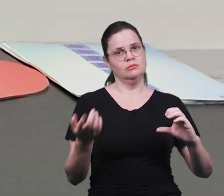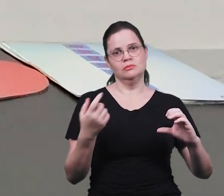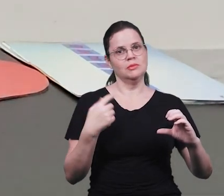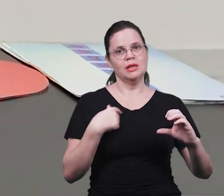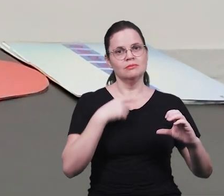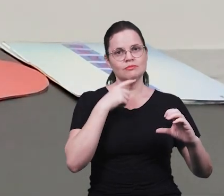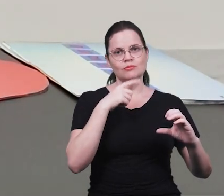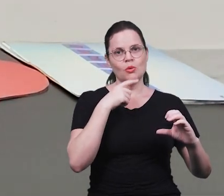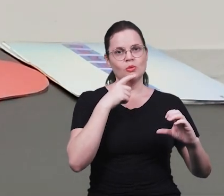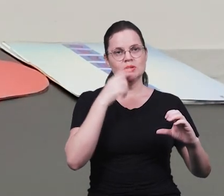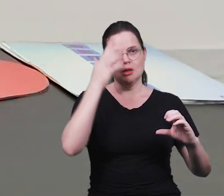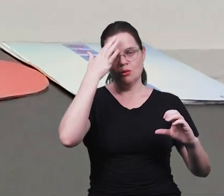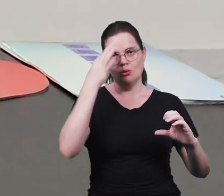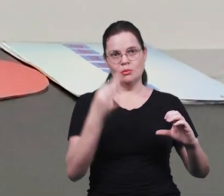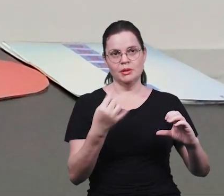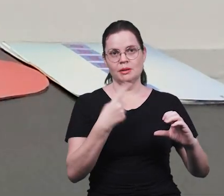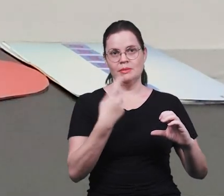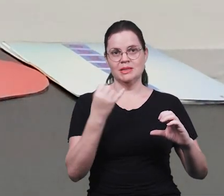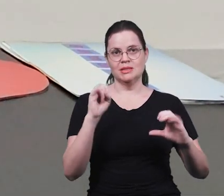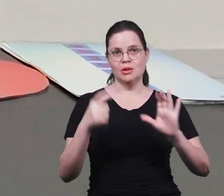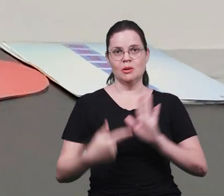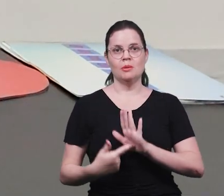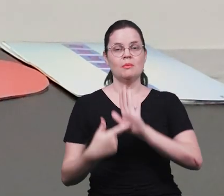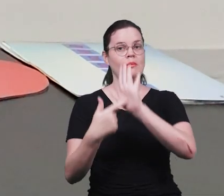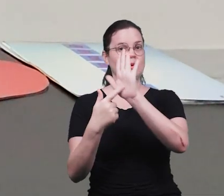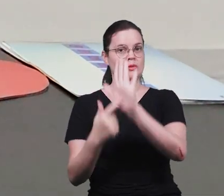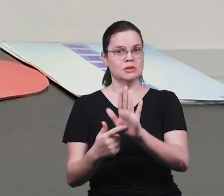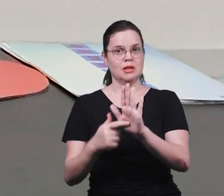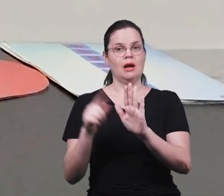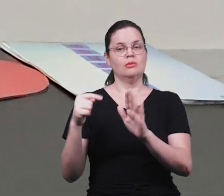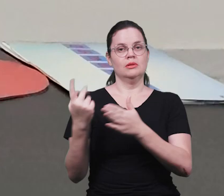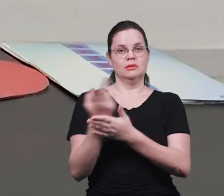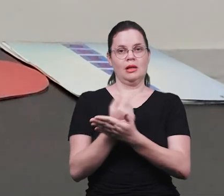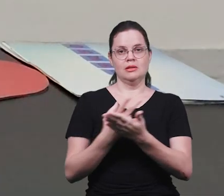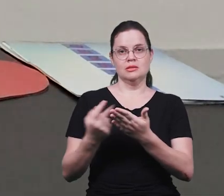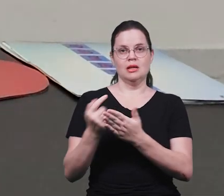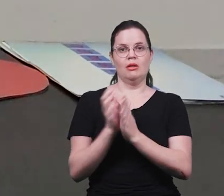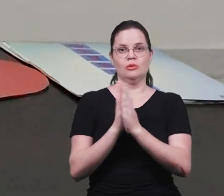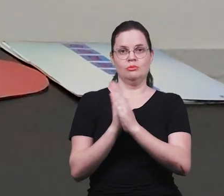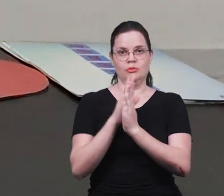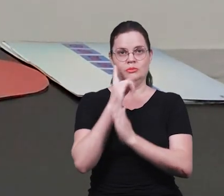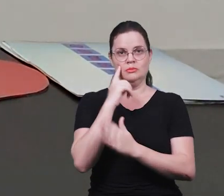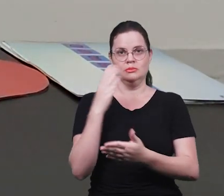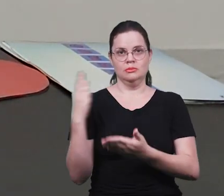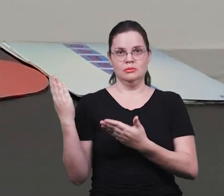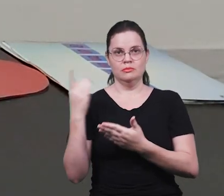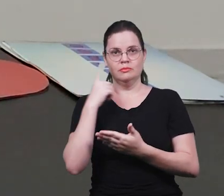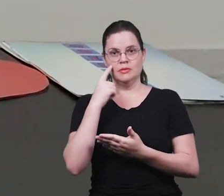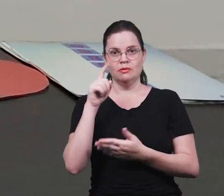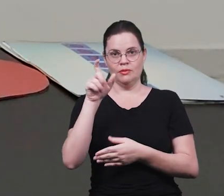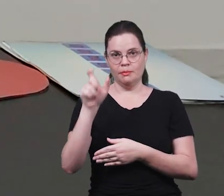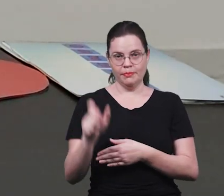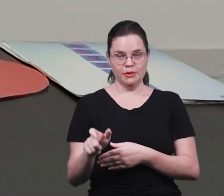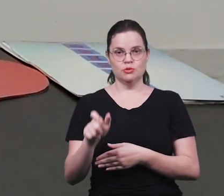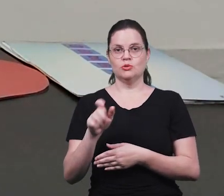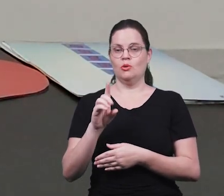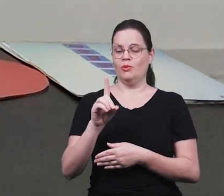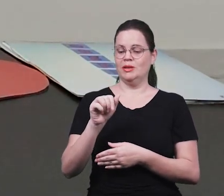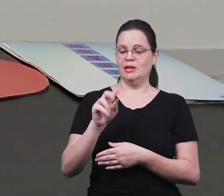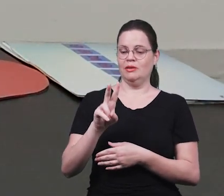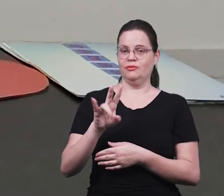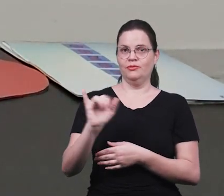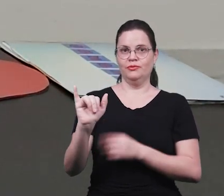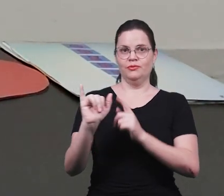um personagem, era uma pessoa, mas se eu mostrar que Davi era uma